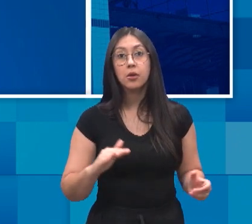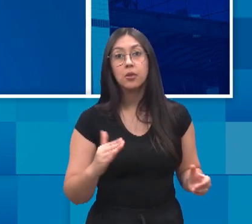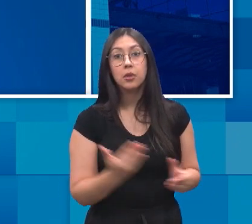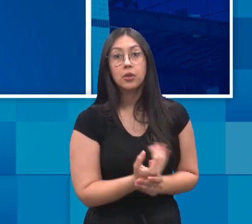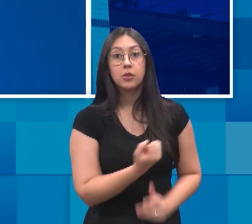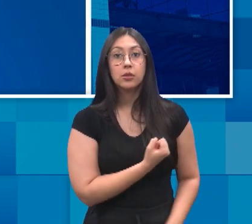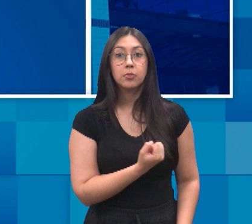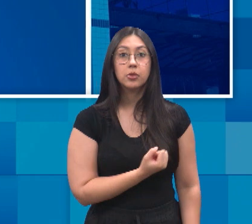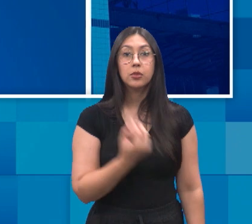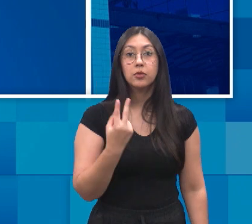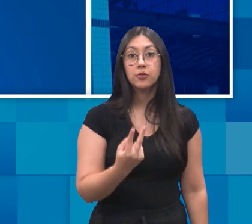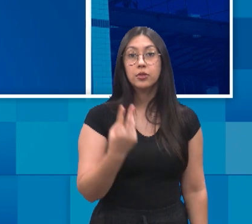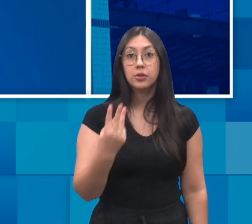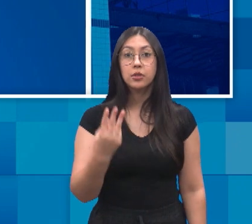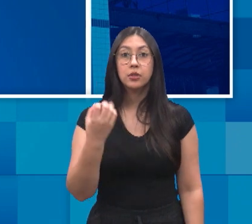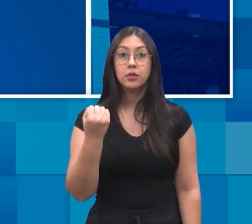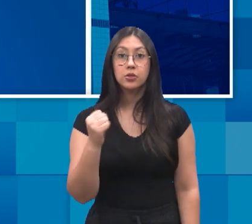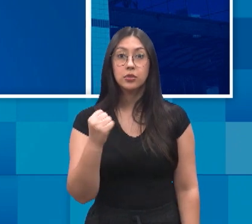2384/2025, projeto de lei número